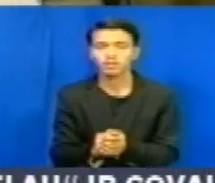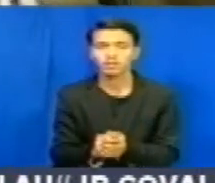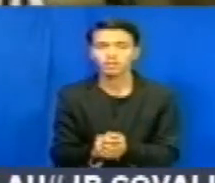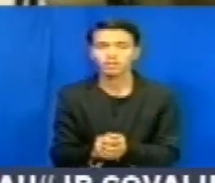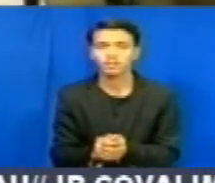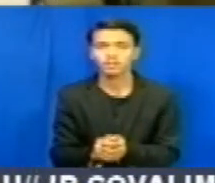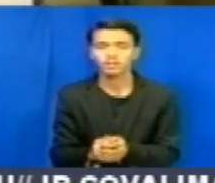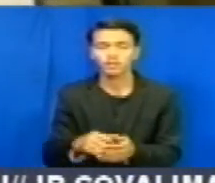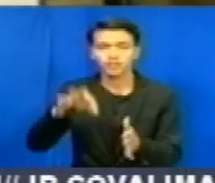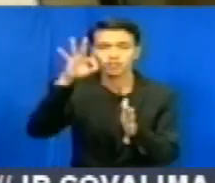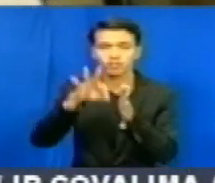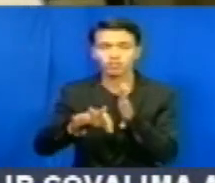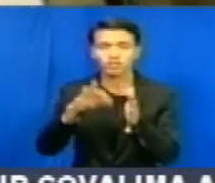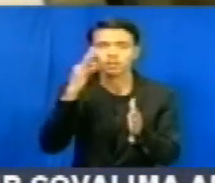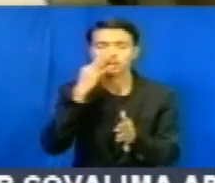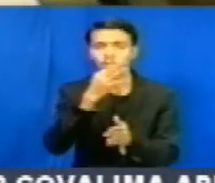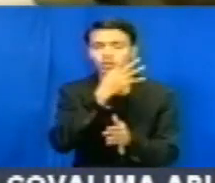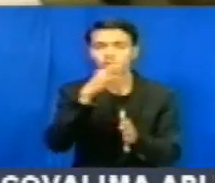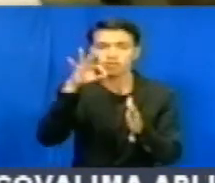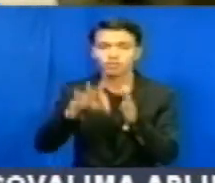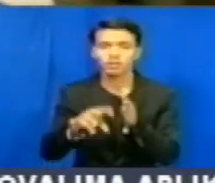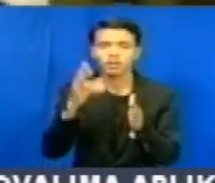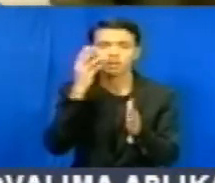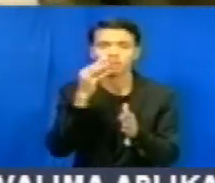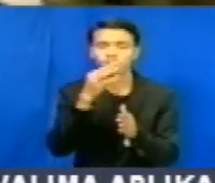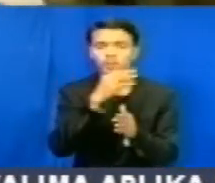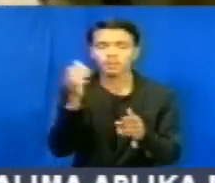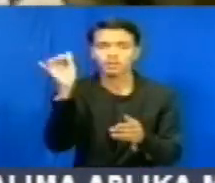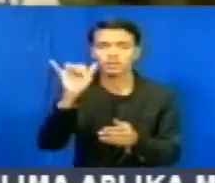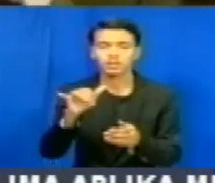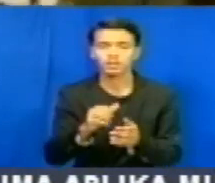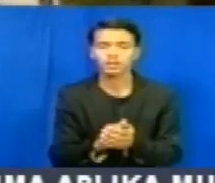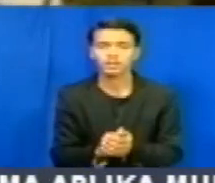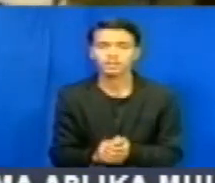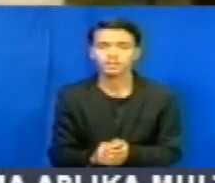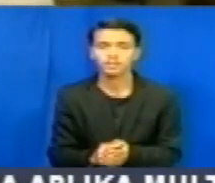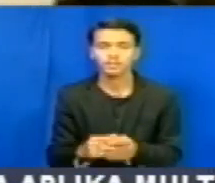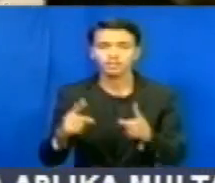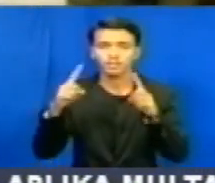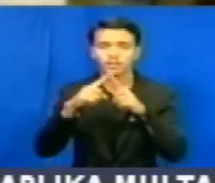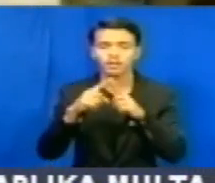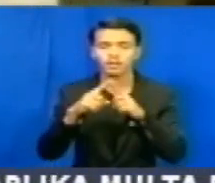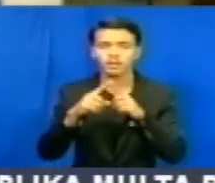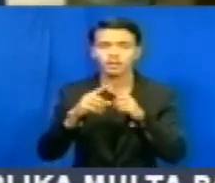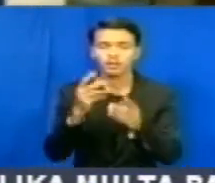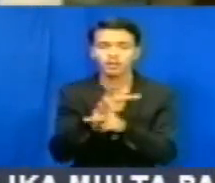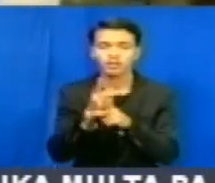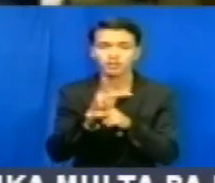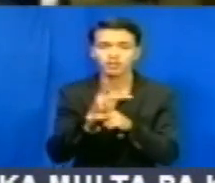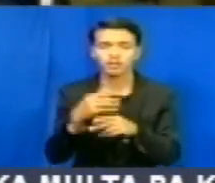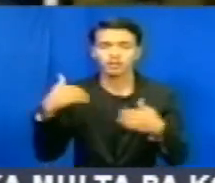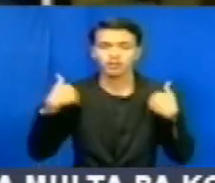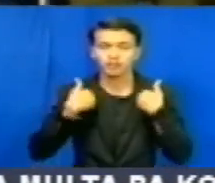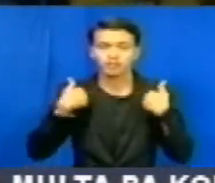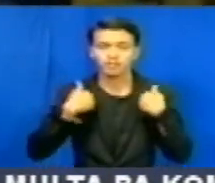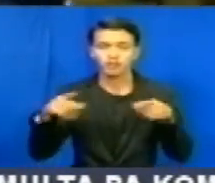nian, kura modo, kura ifuan sira, ito pecuaria nian, ita ha bah kia animal anisan mami tunggu